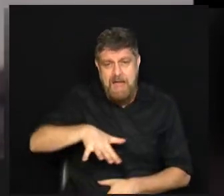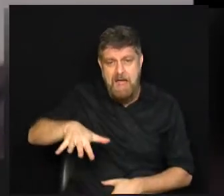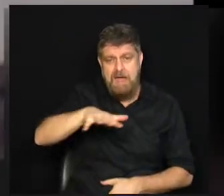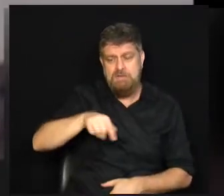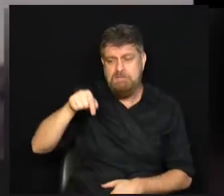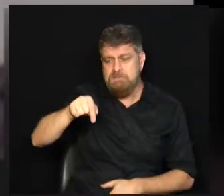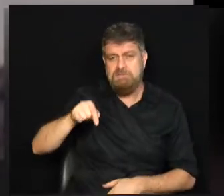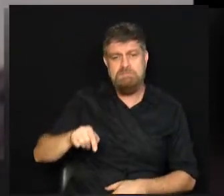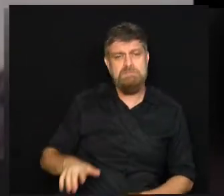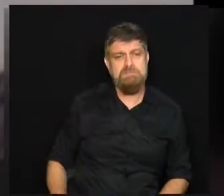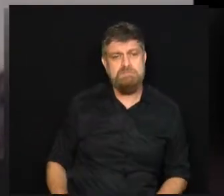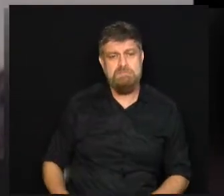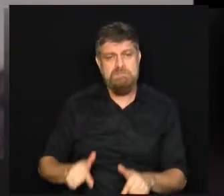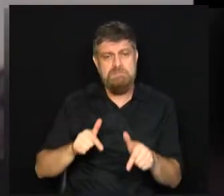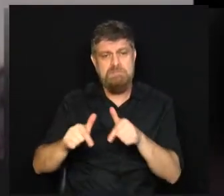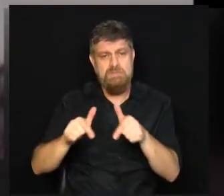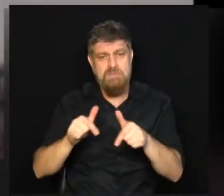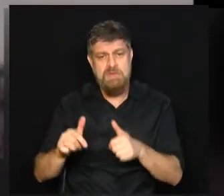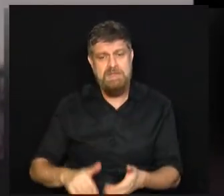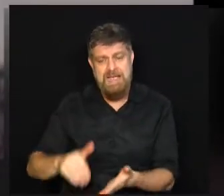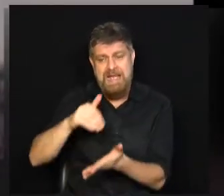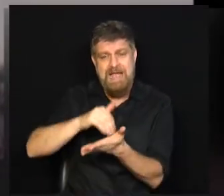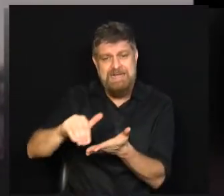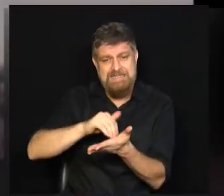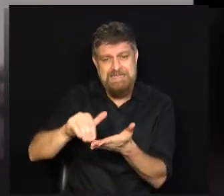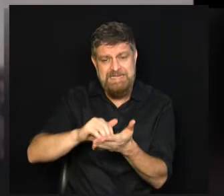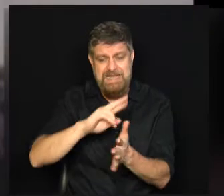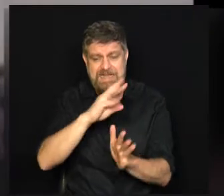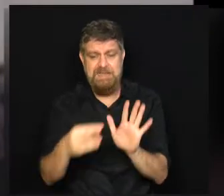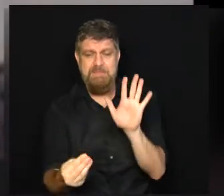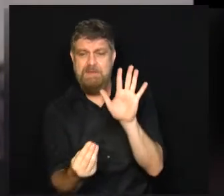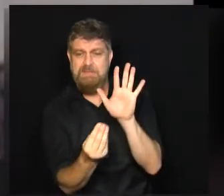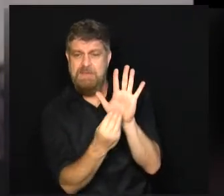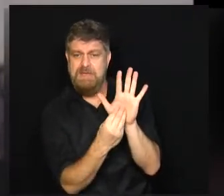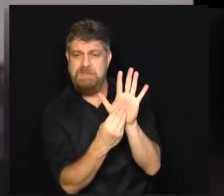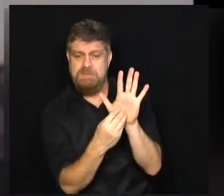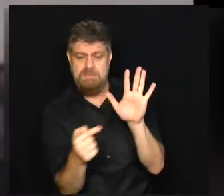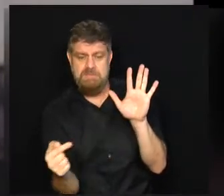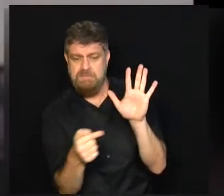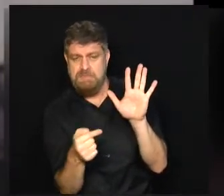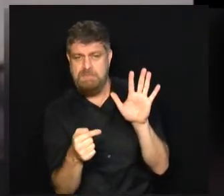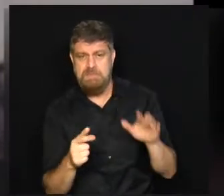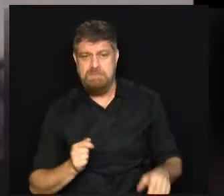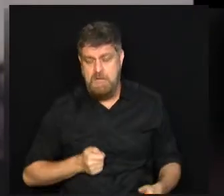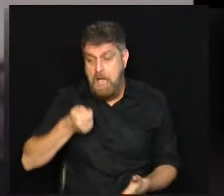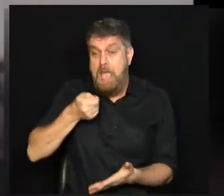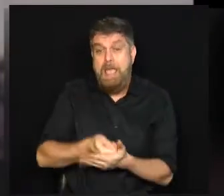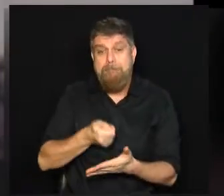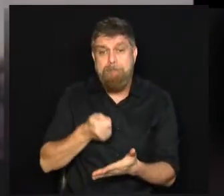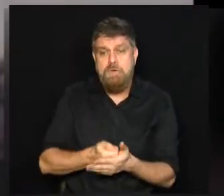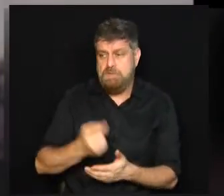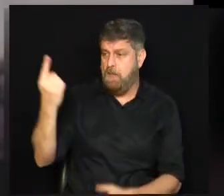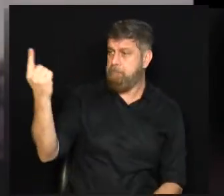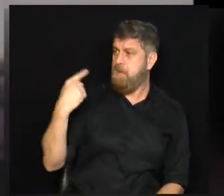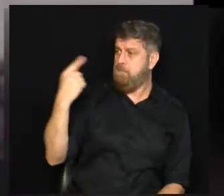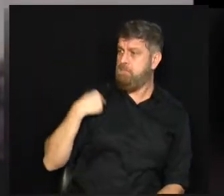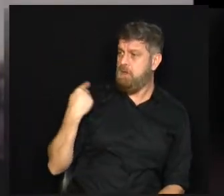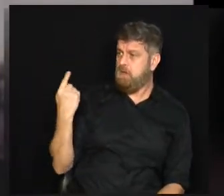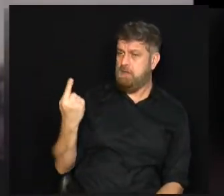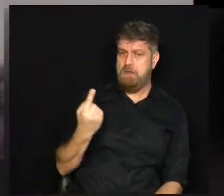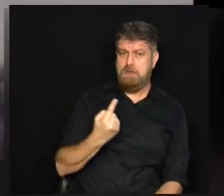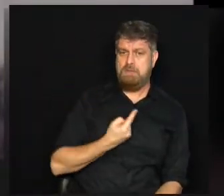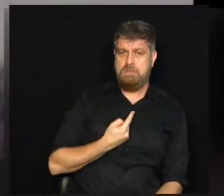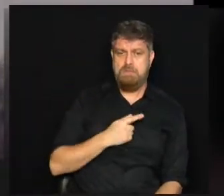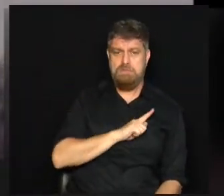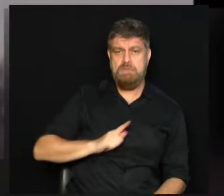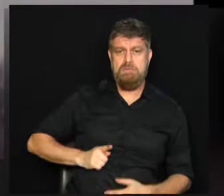gabinete da Subsecretaria de Meio Ambiente e imposta à comunidade